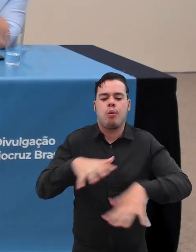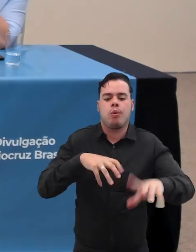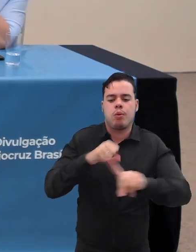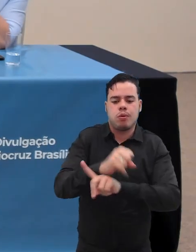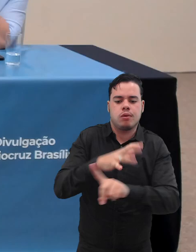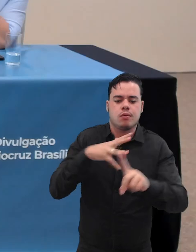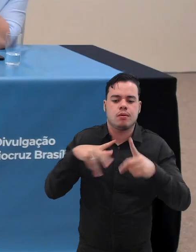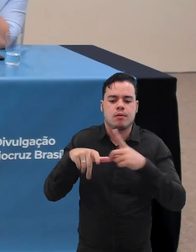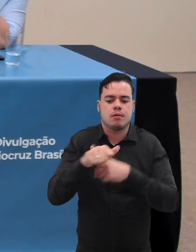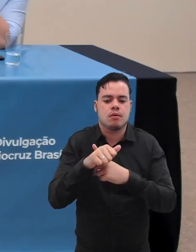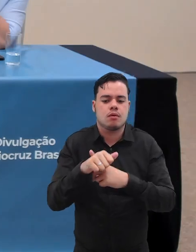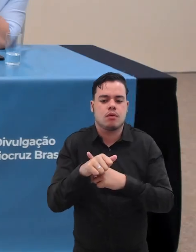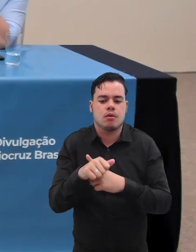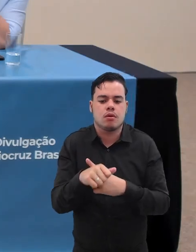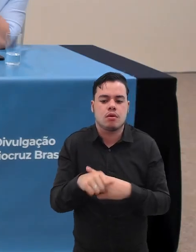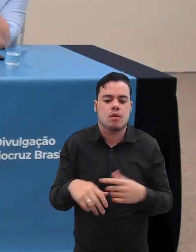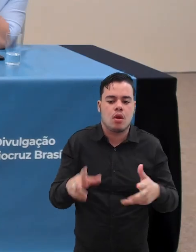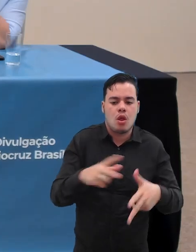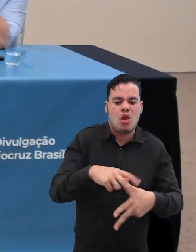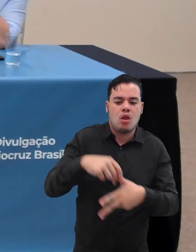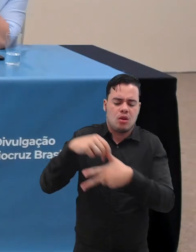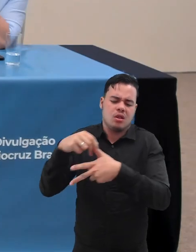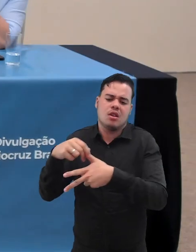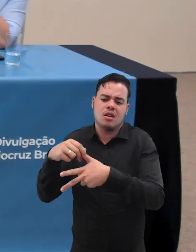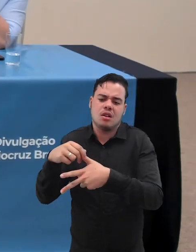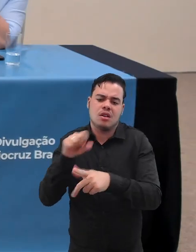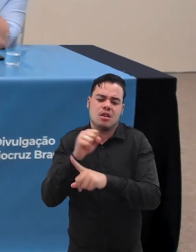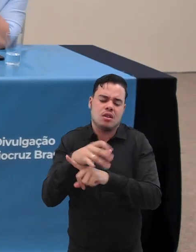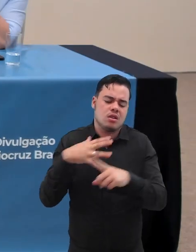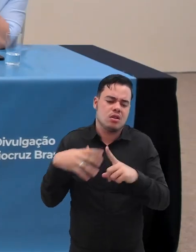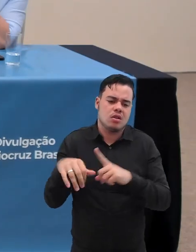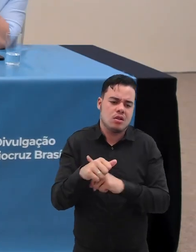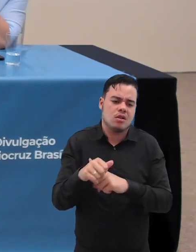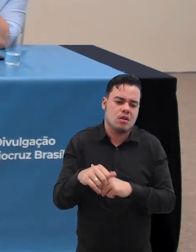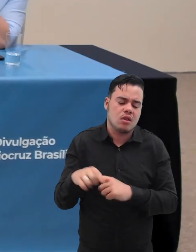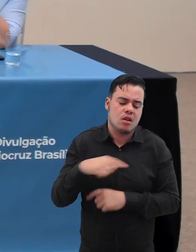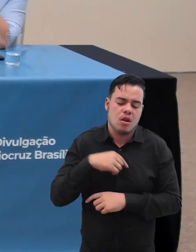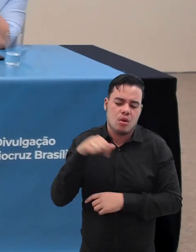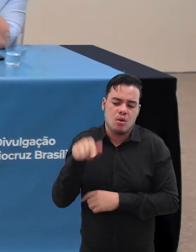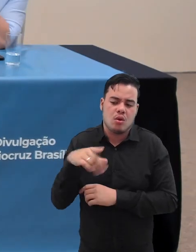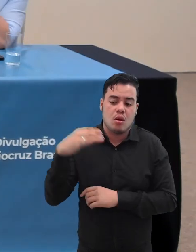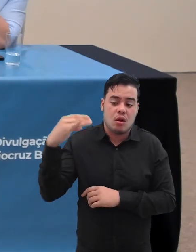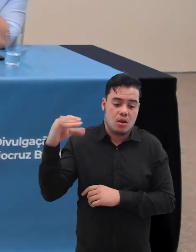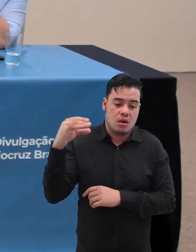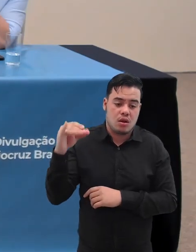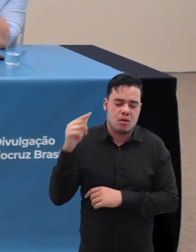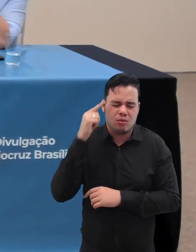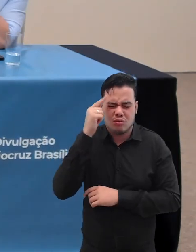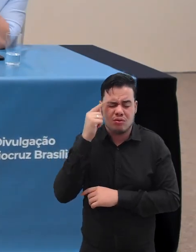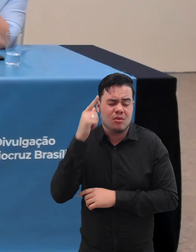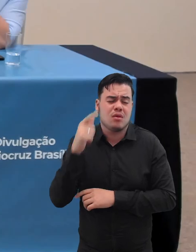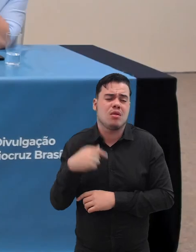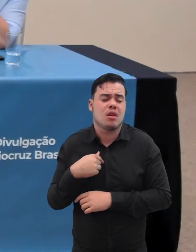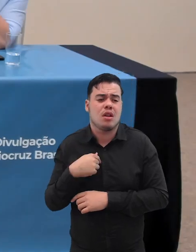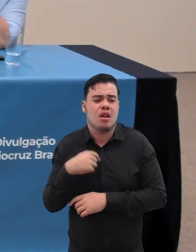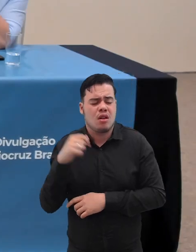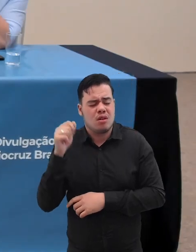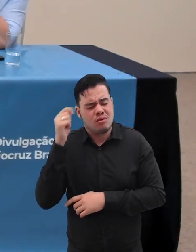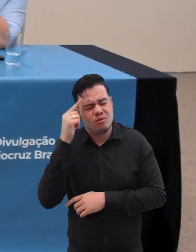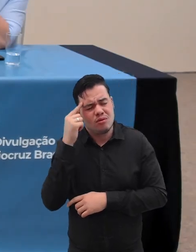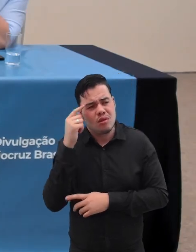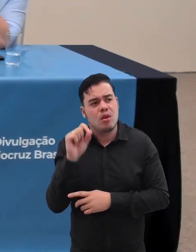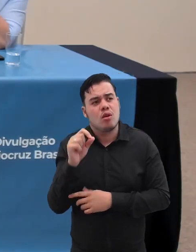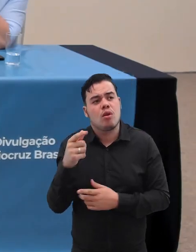sociais, os líderes comunitários. Então, os pontos de ciência, ele tem essa lógica de pensar e reconhecer de que